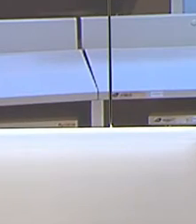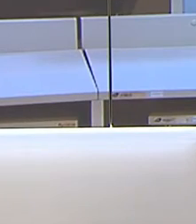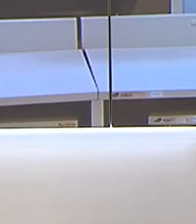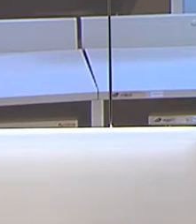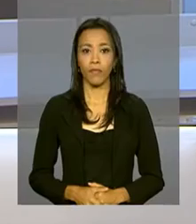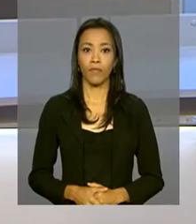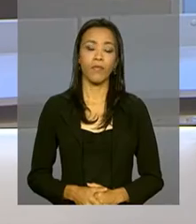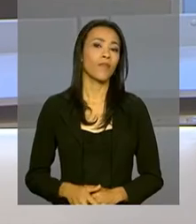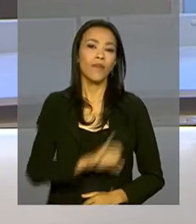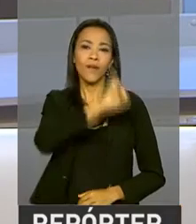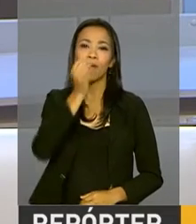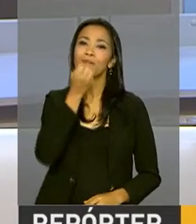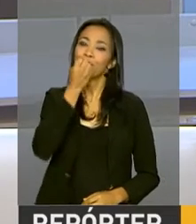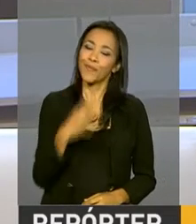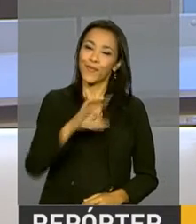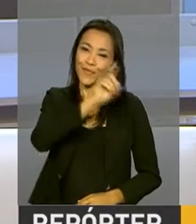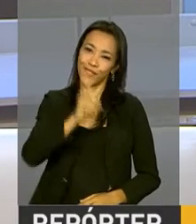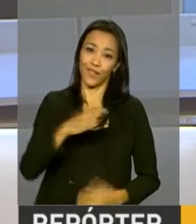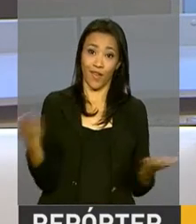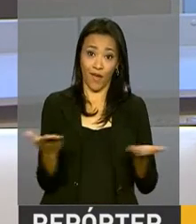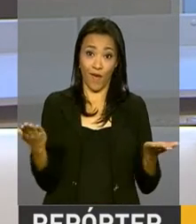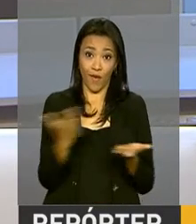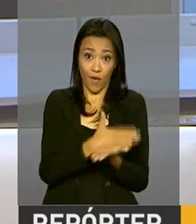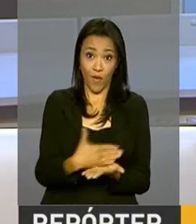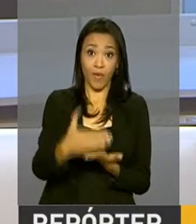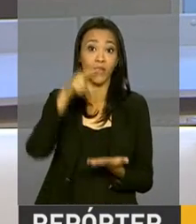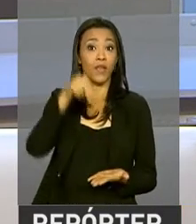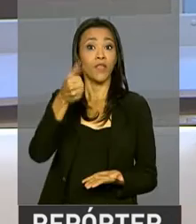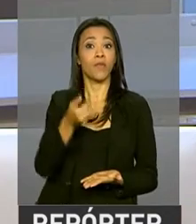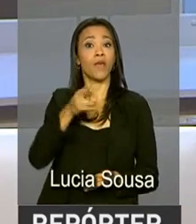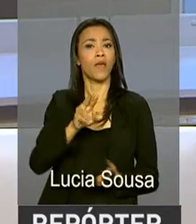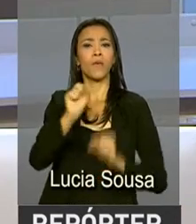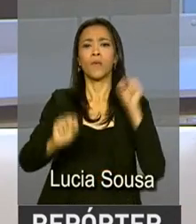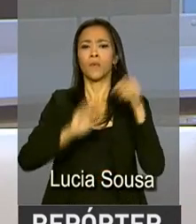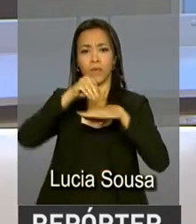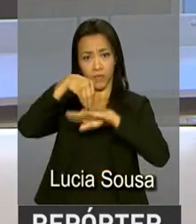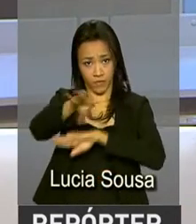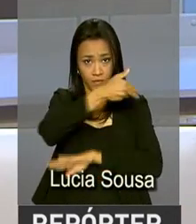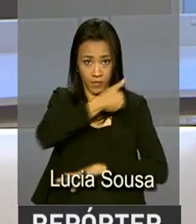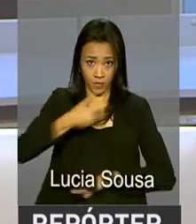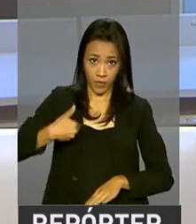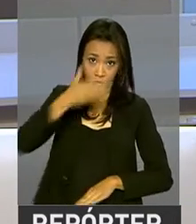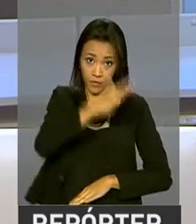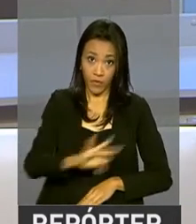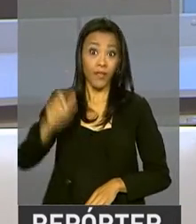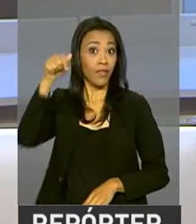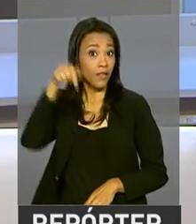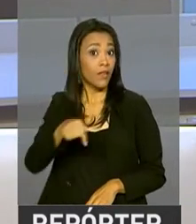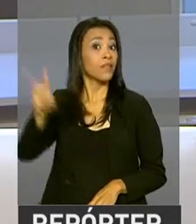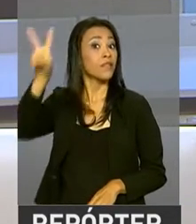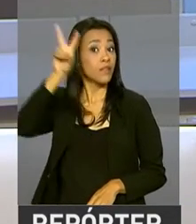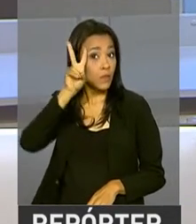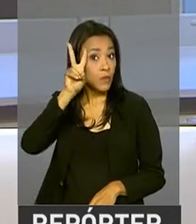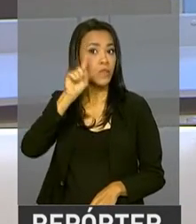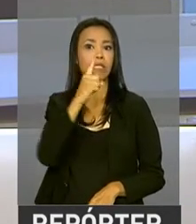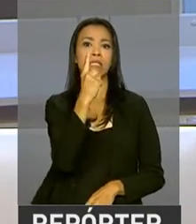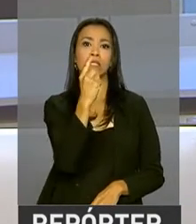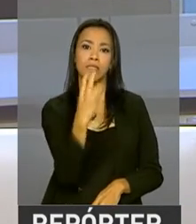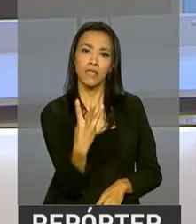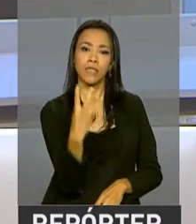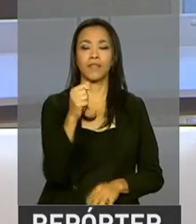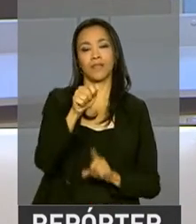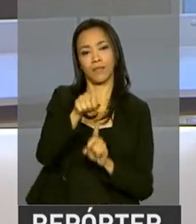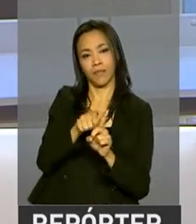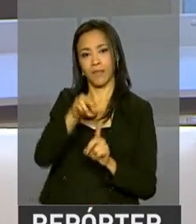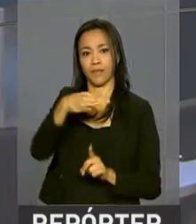olá bom dia pra você começa agora o repórter nbr com as notícias do governo federal desta segunda feira 13